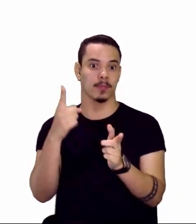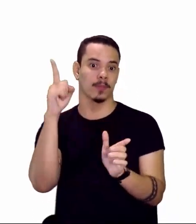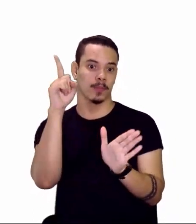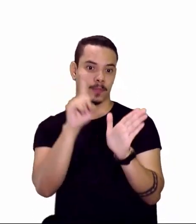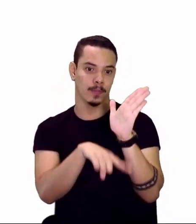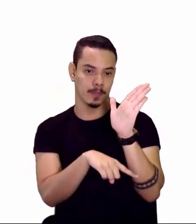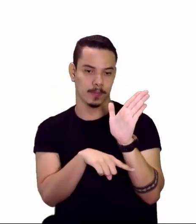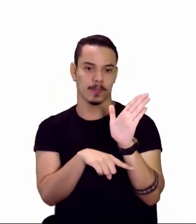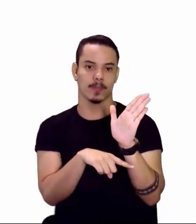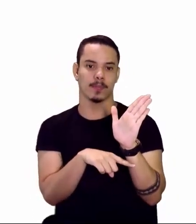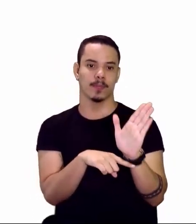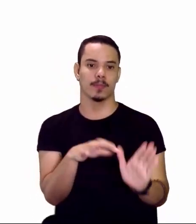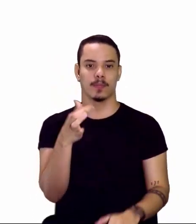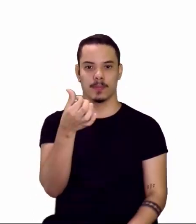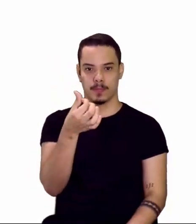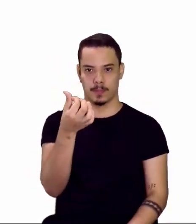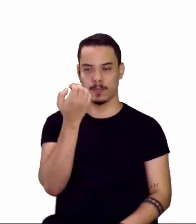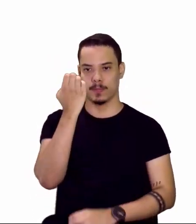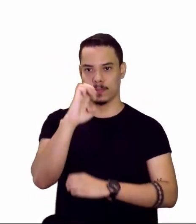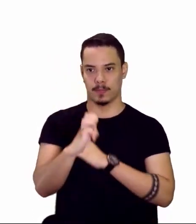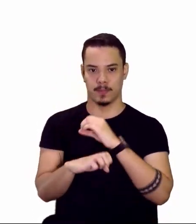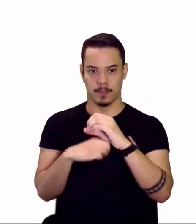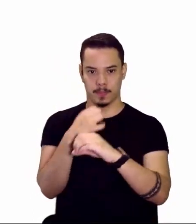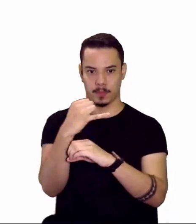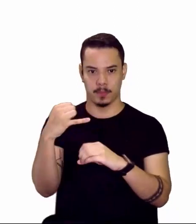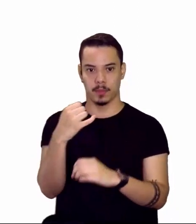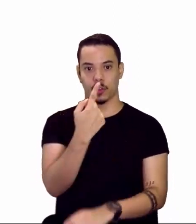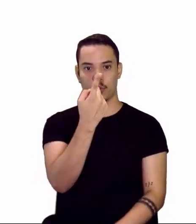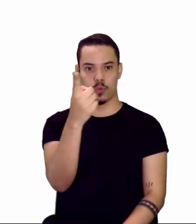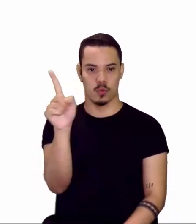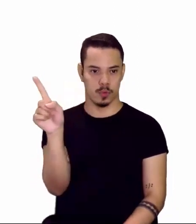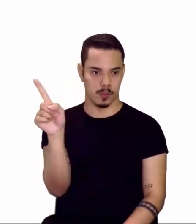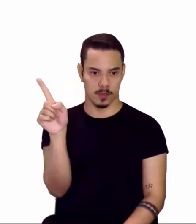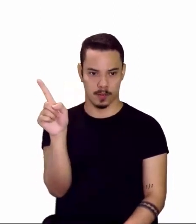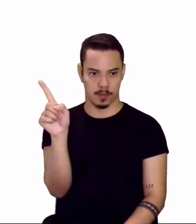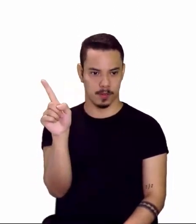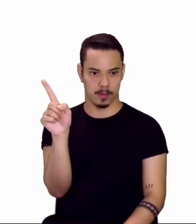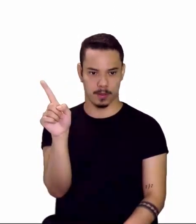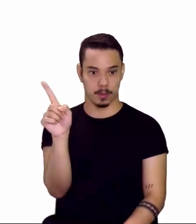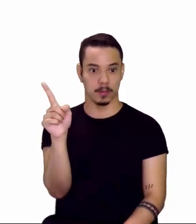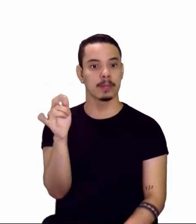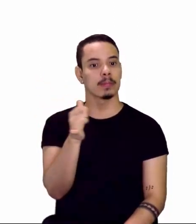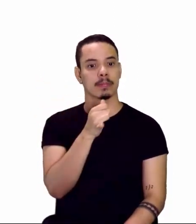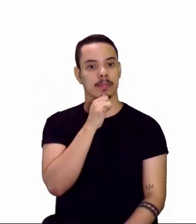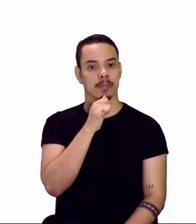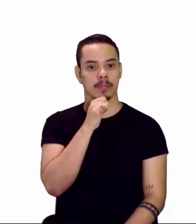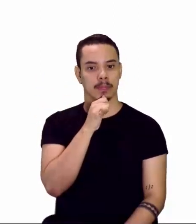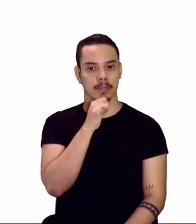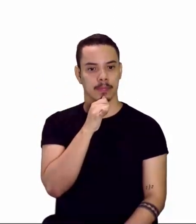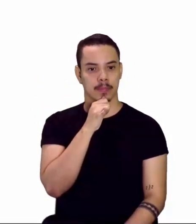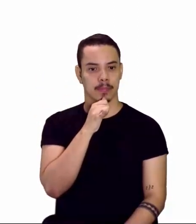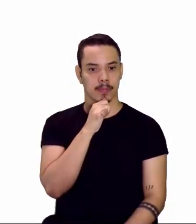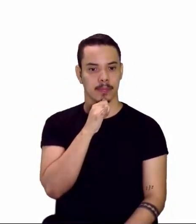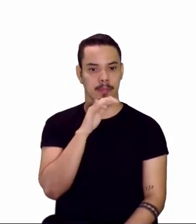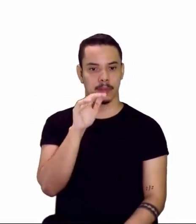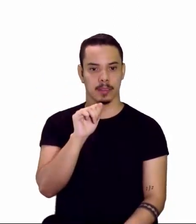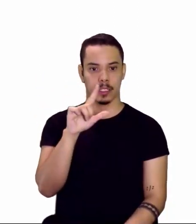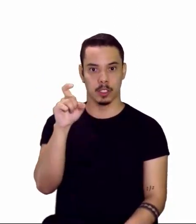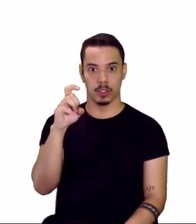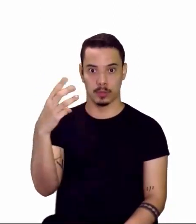de 6 elétrons na última camada, o que é, por exemplo, no composto